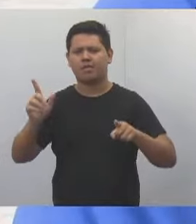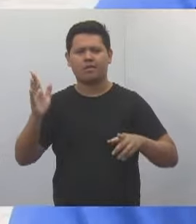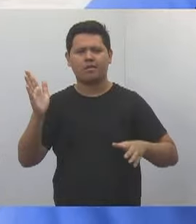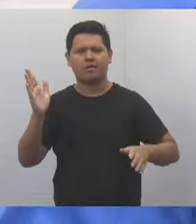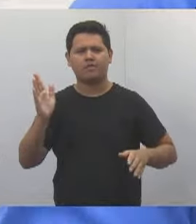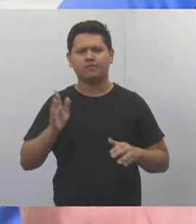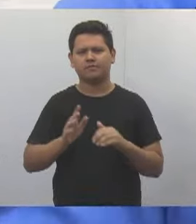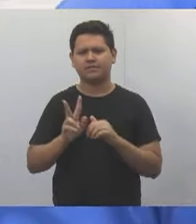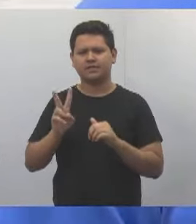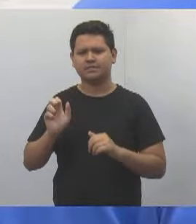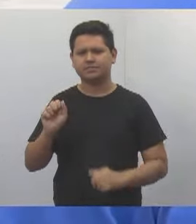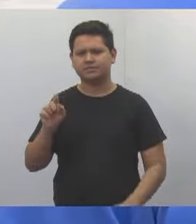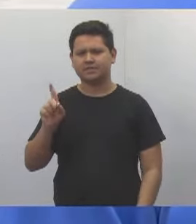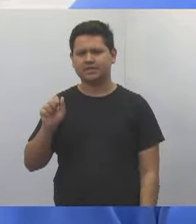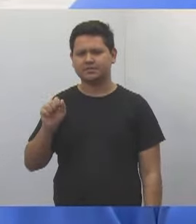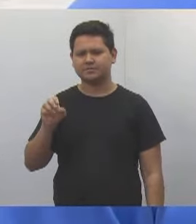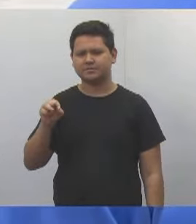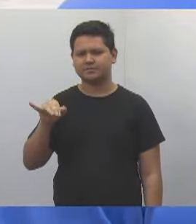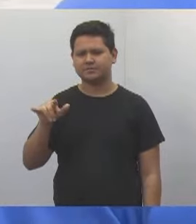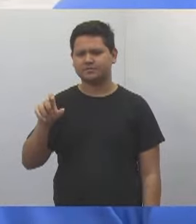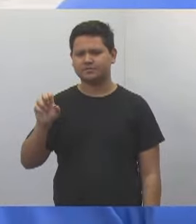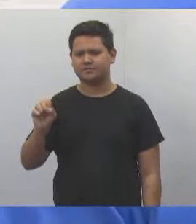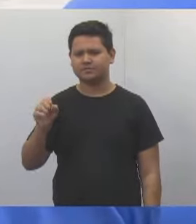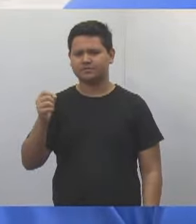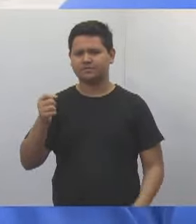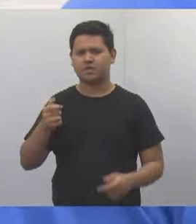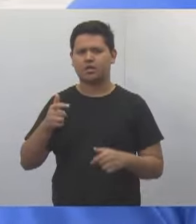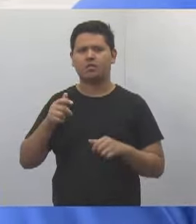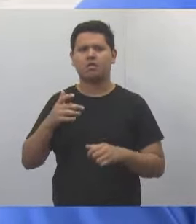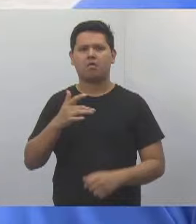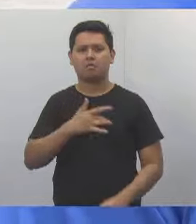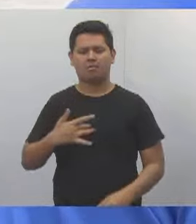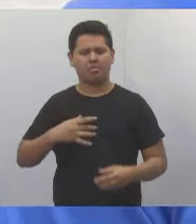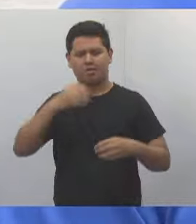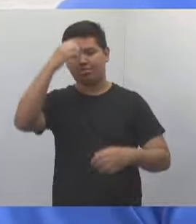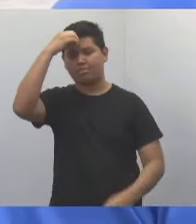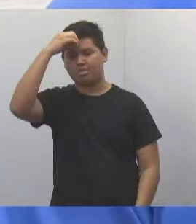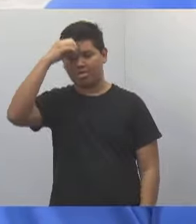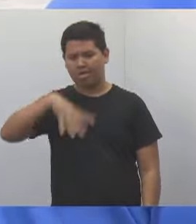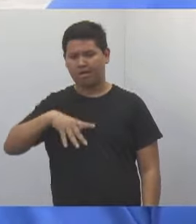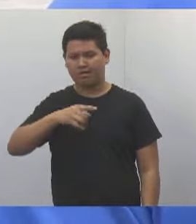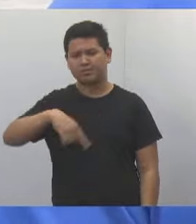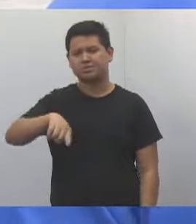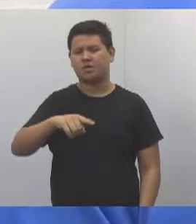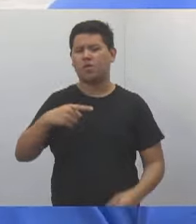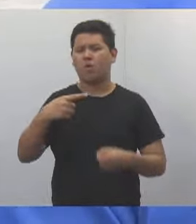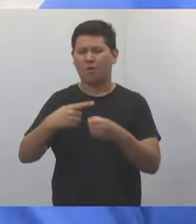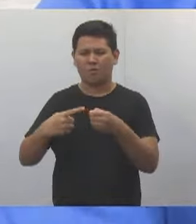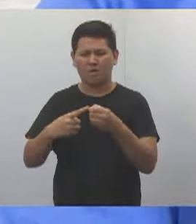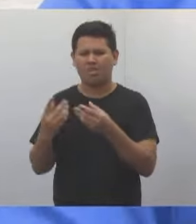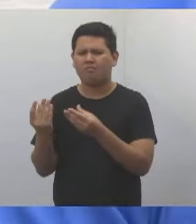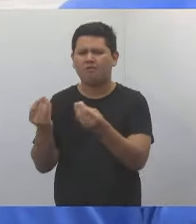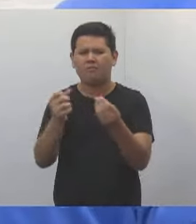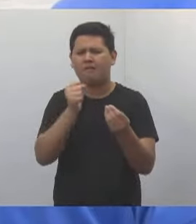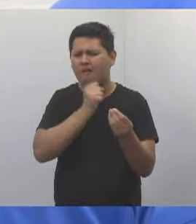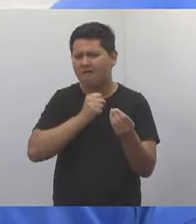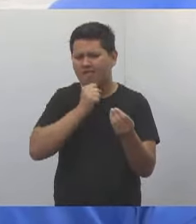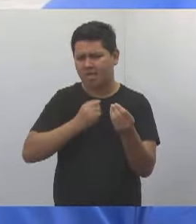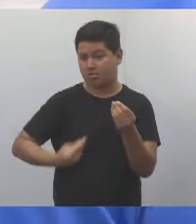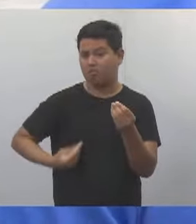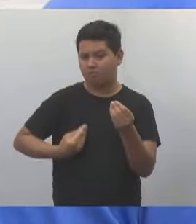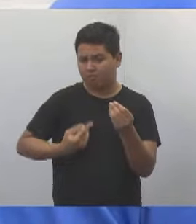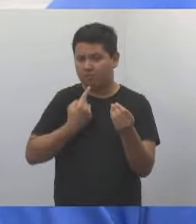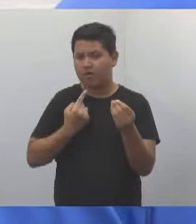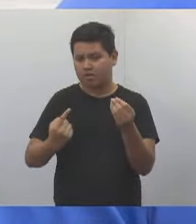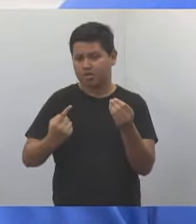vândalo mesmo, acredito que faça essa baderna. E prejudica, sim. Nós temos uma cidade que tem muitos idosos. Eu moro aqui no centro,